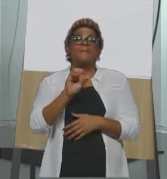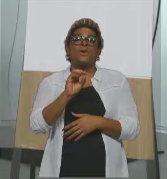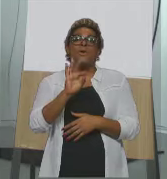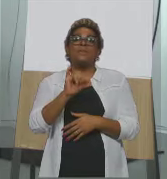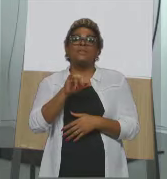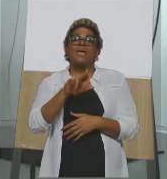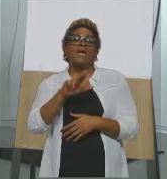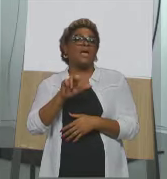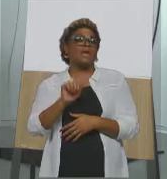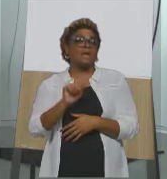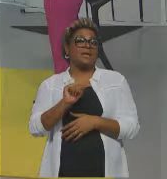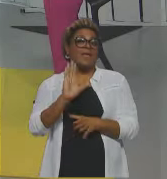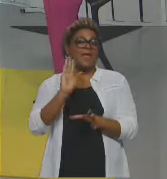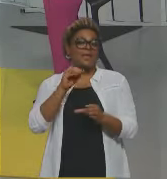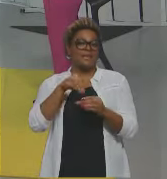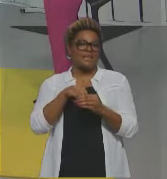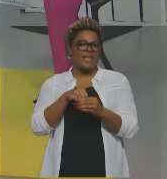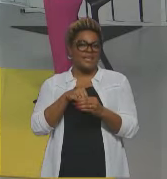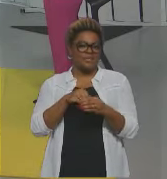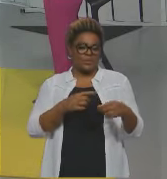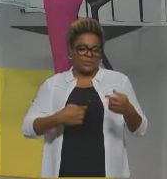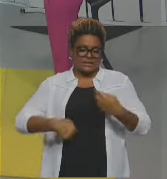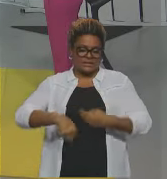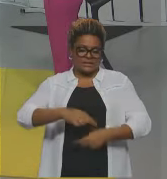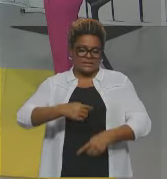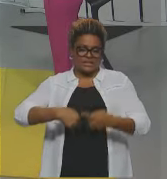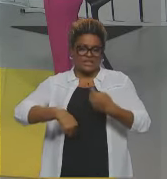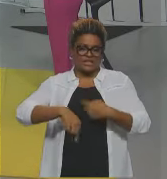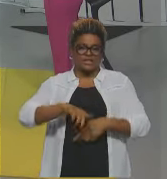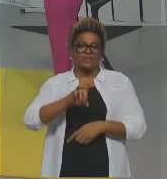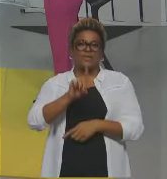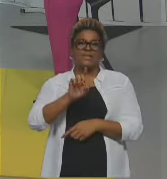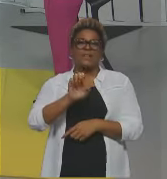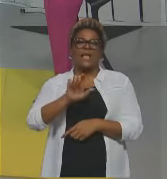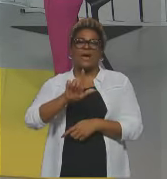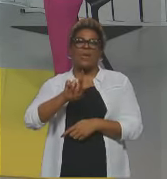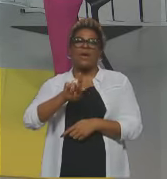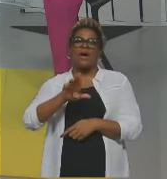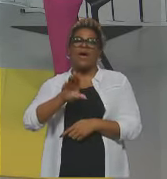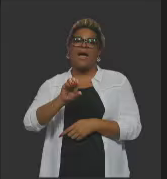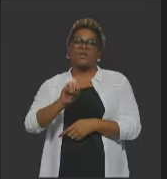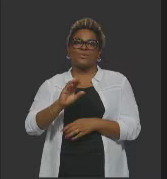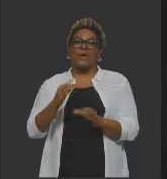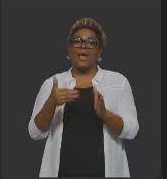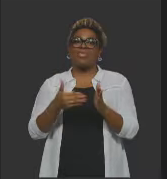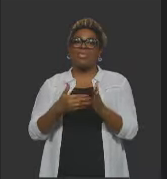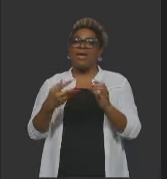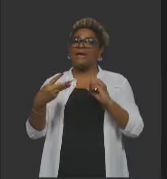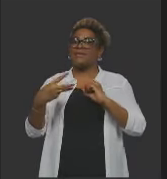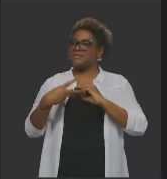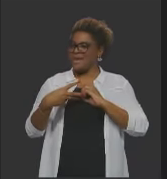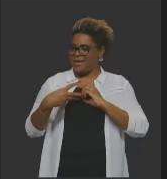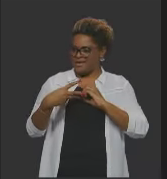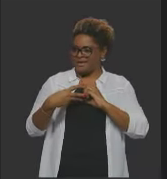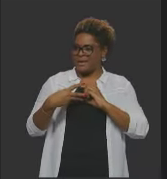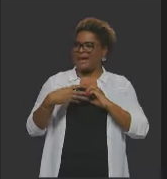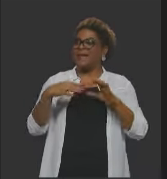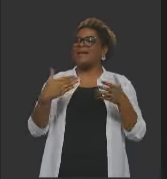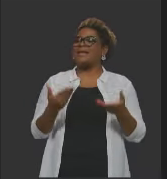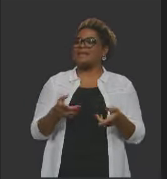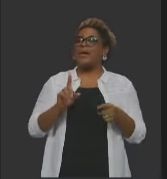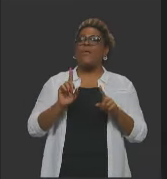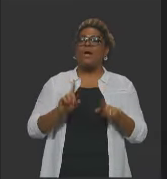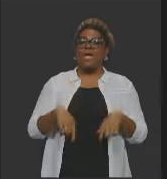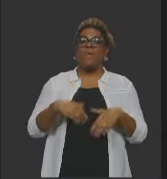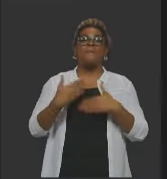lá no intestino delgado pelo sangue, para levar até as células. Então, você viu que é pelo processo da digestão que os